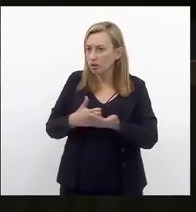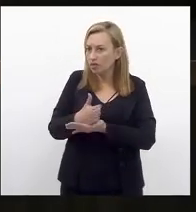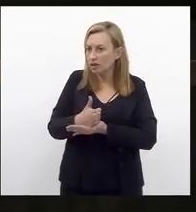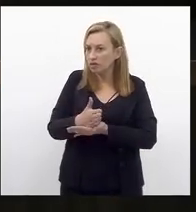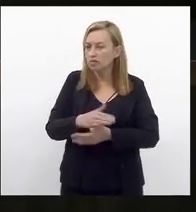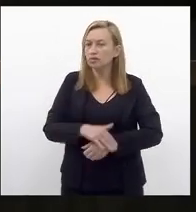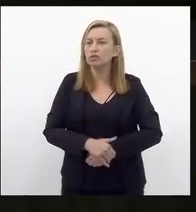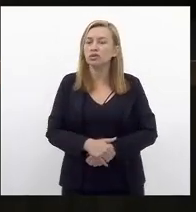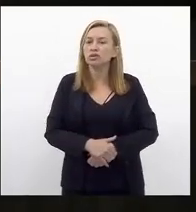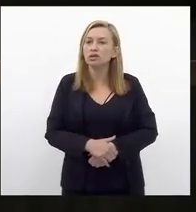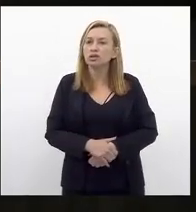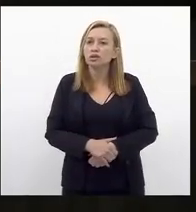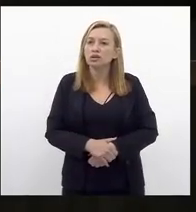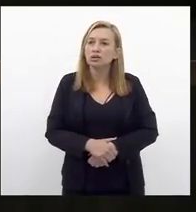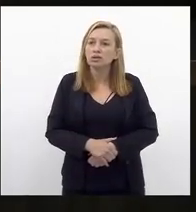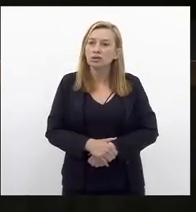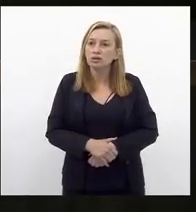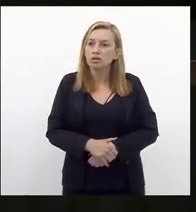nessa questão aprovado